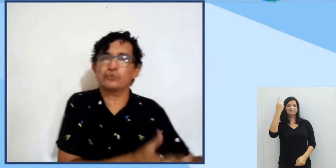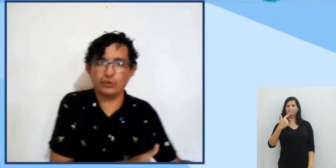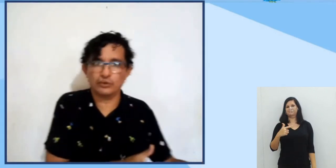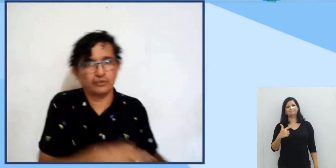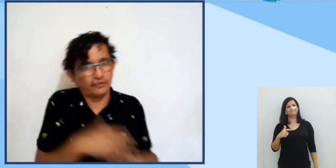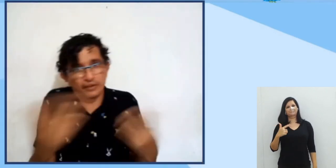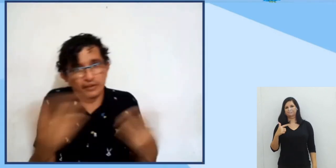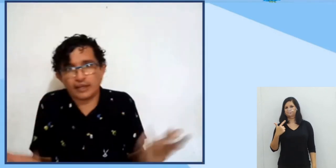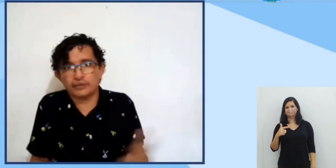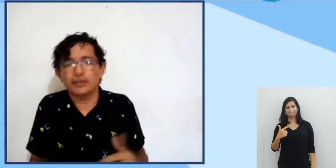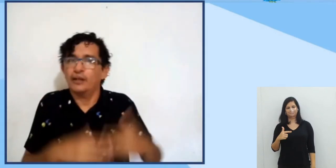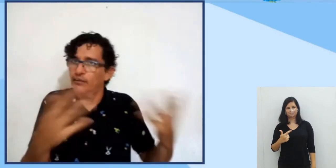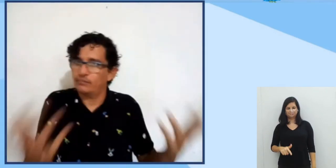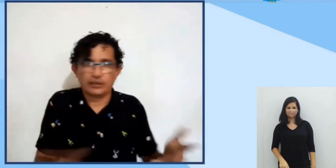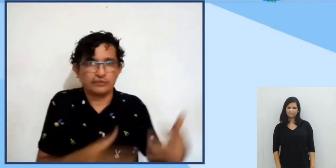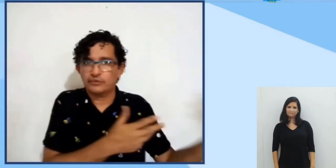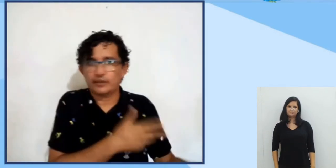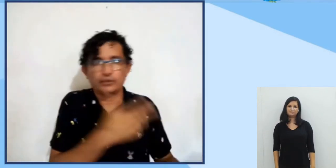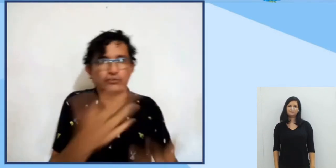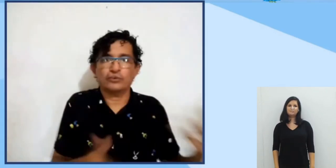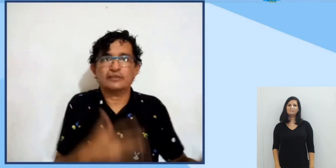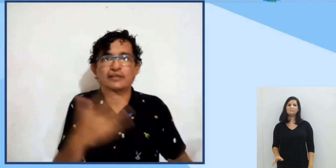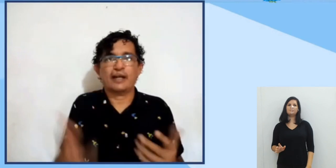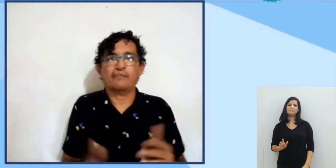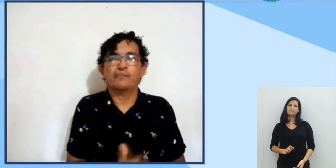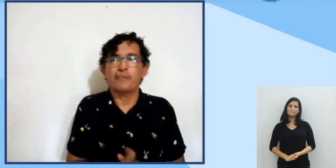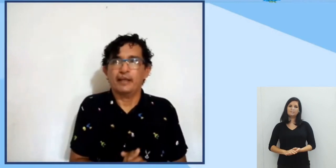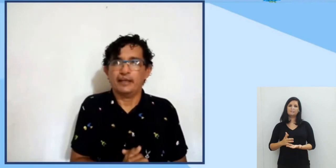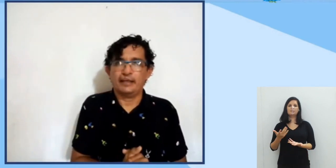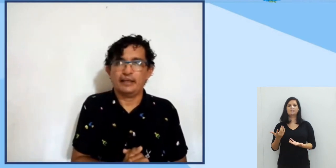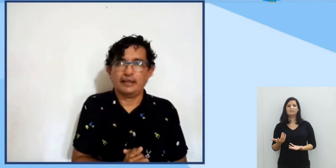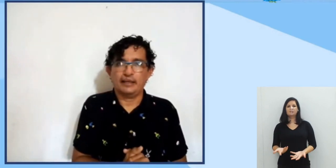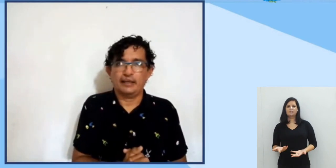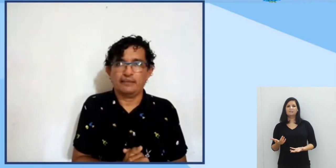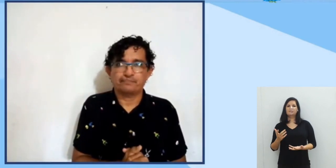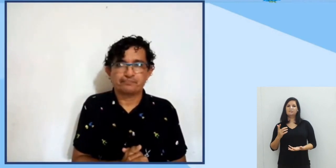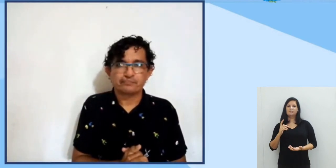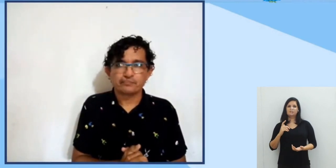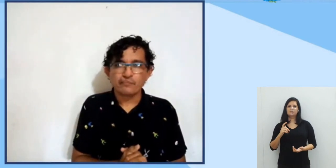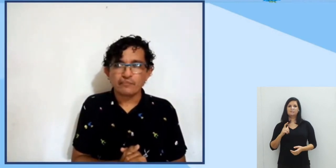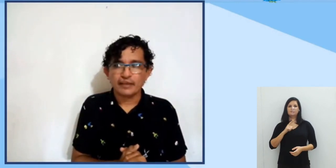pelos agricultores. Na verdade, muitas vezes os agricultores acabam